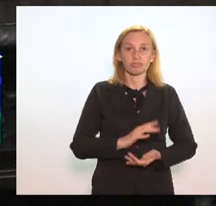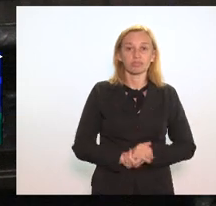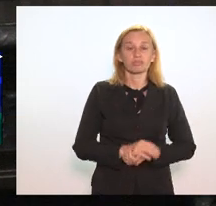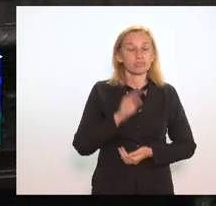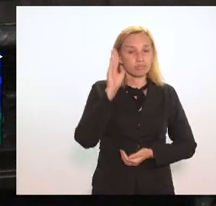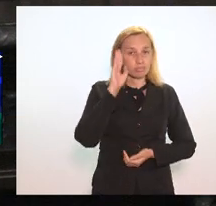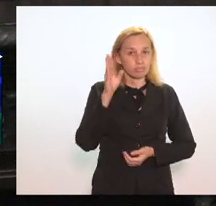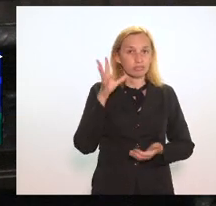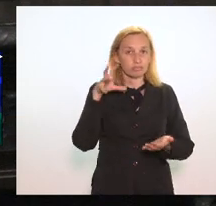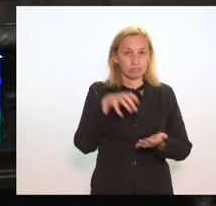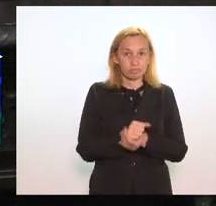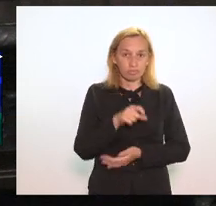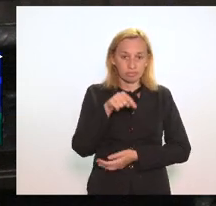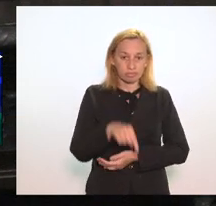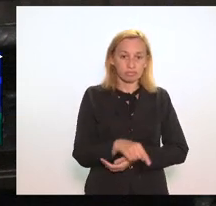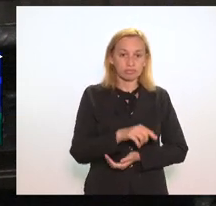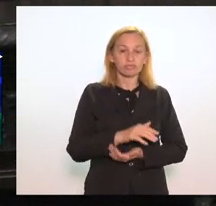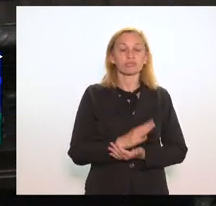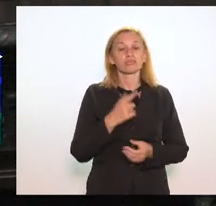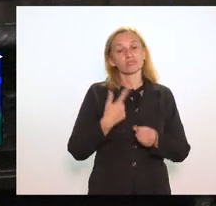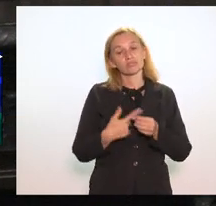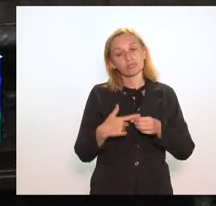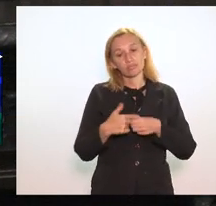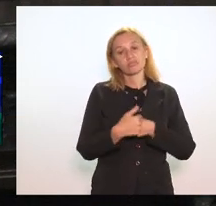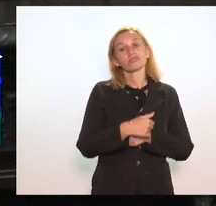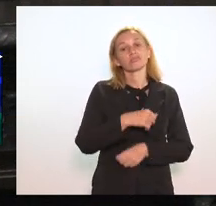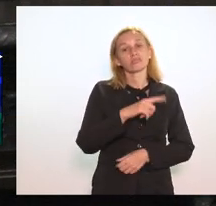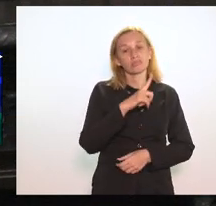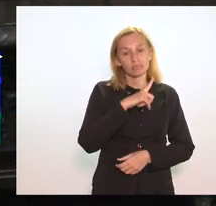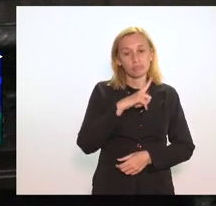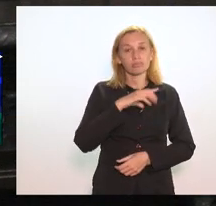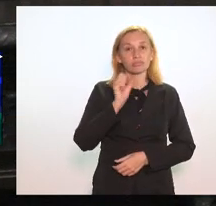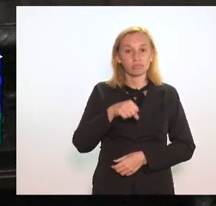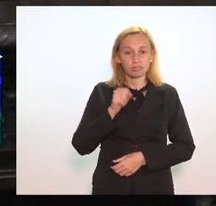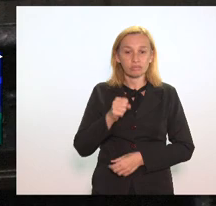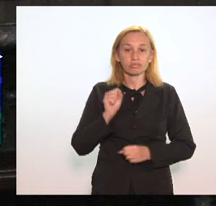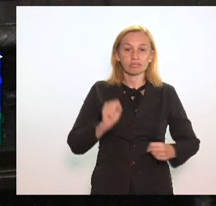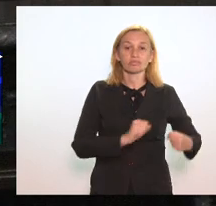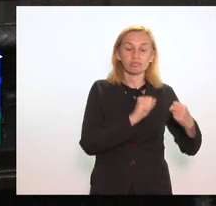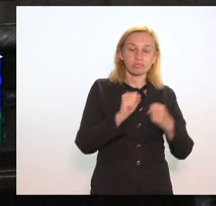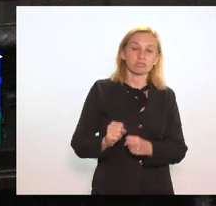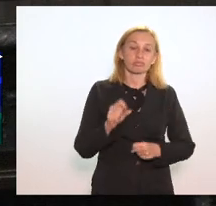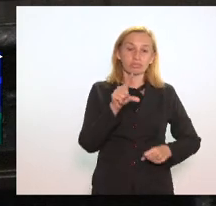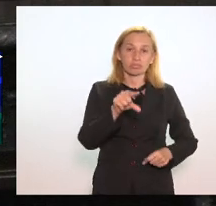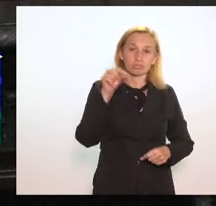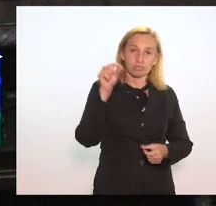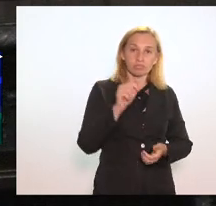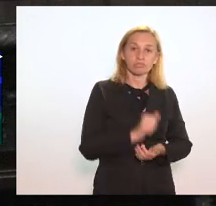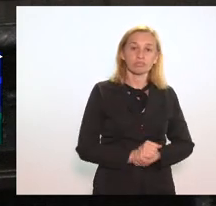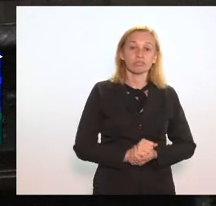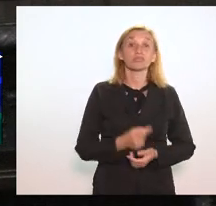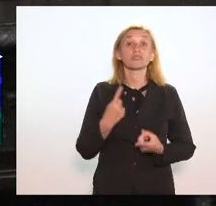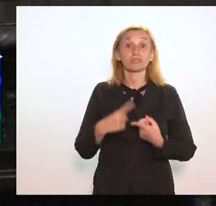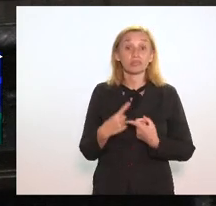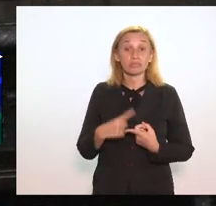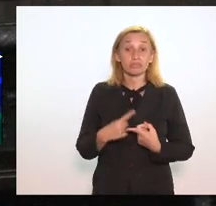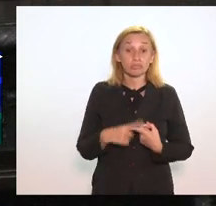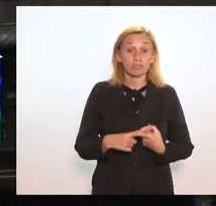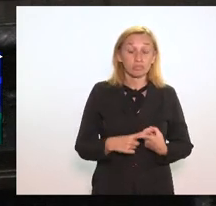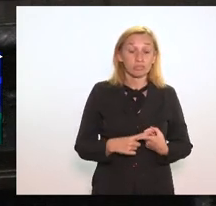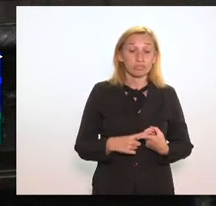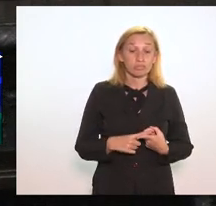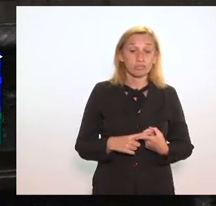fundamental registrar que os municípios têm sim o poder de decidir até porque a